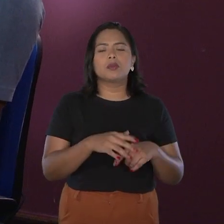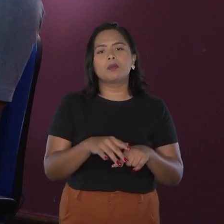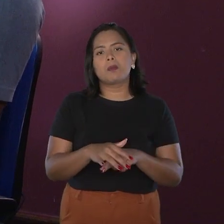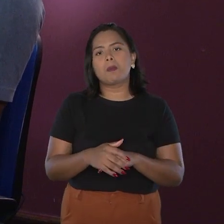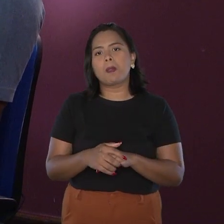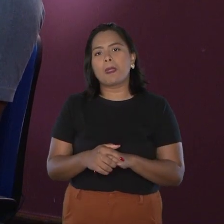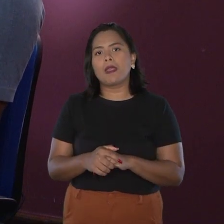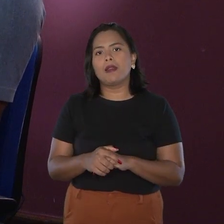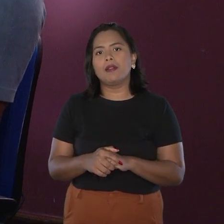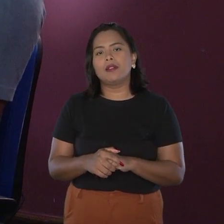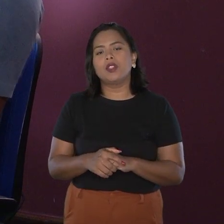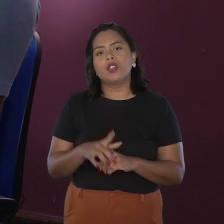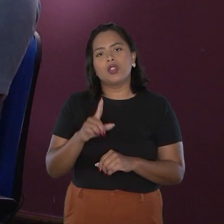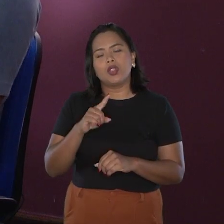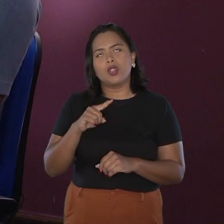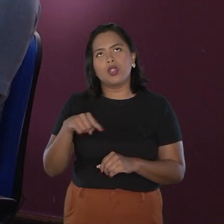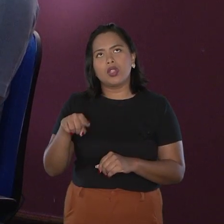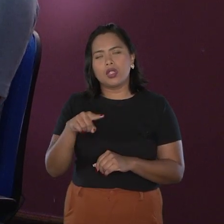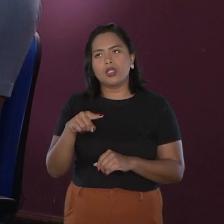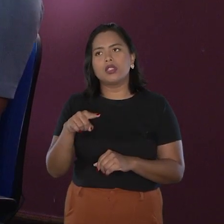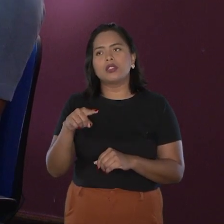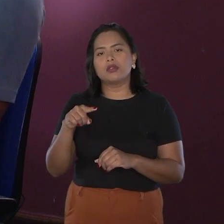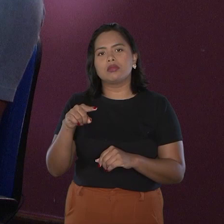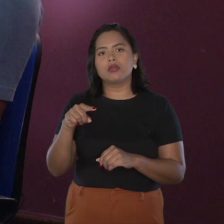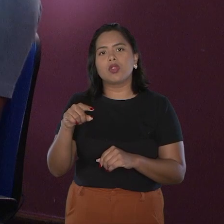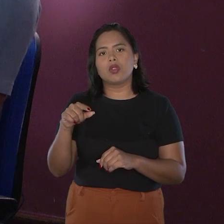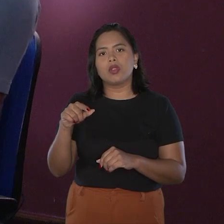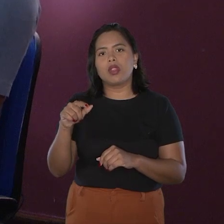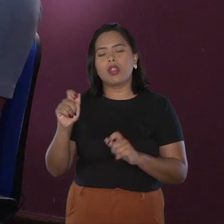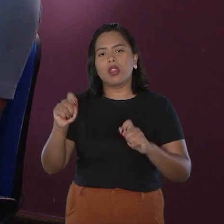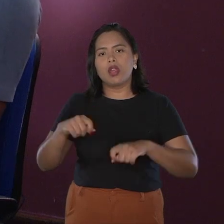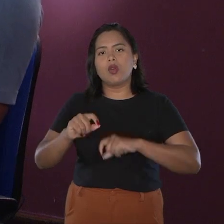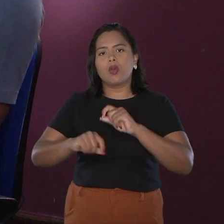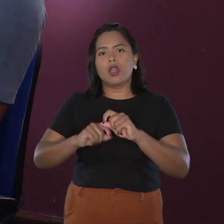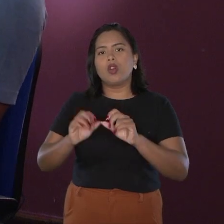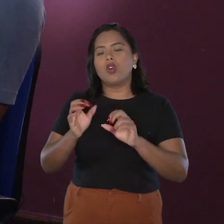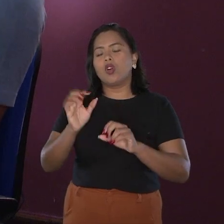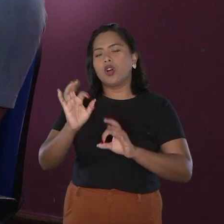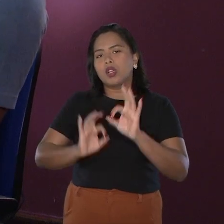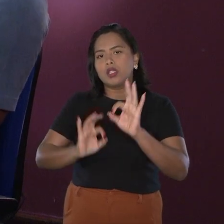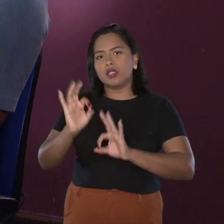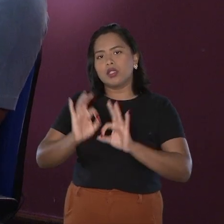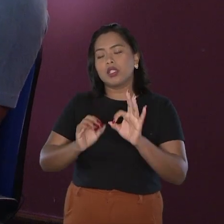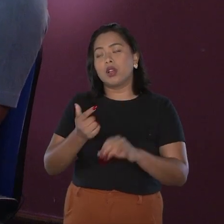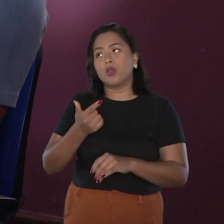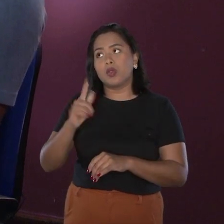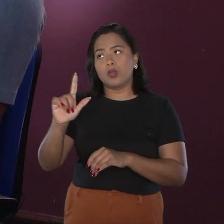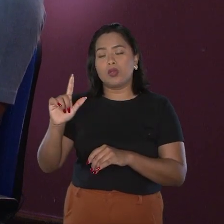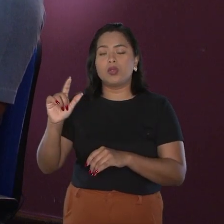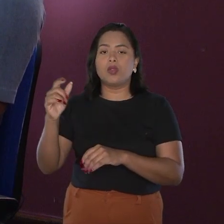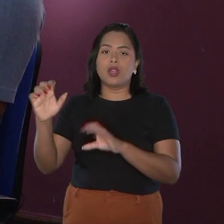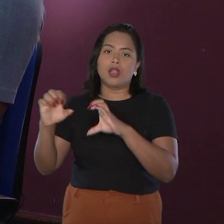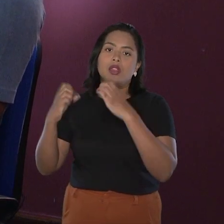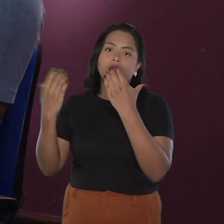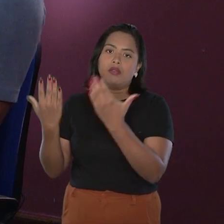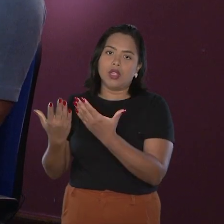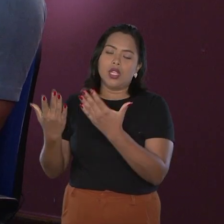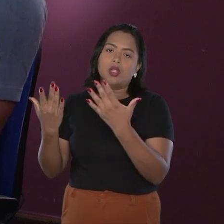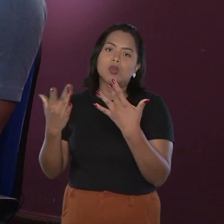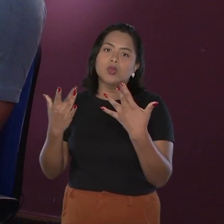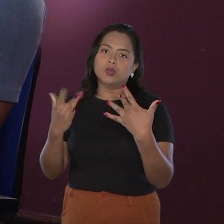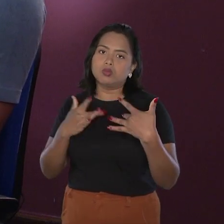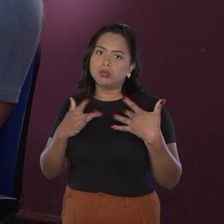a gente vai converter caso esse de em outro evento gratuito no segundo semestre que vai ser outro levantamento que a gente vai fazer